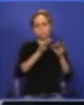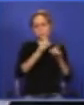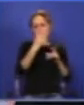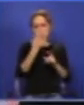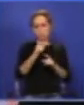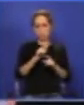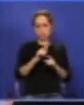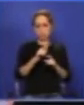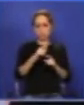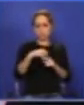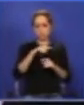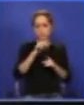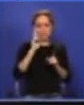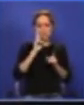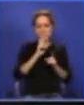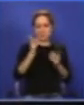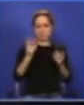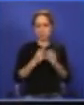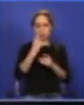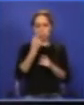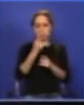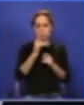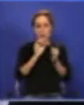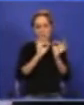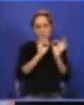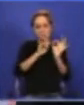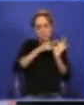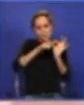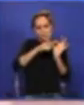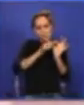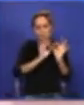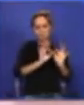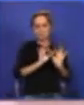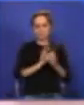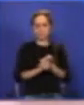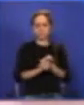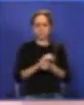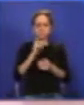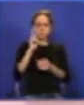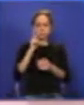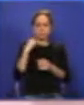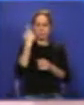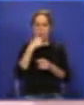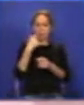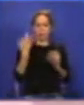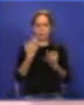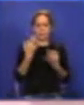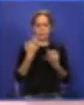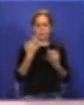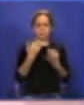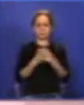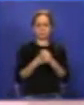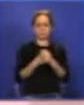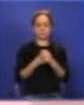mensal. Uma vez por mês temos que lhe dar um jeitinho. Exatamente. Estamos aqui a ver, numa boca real, não naquele